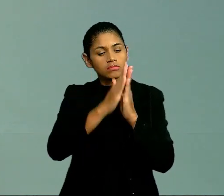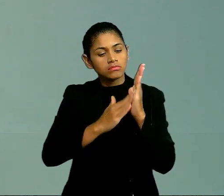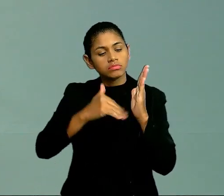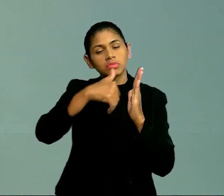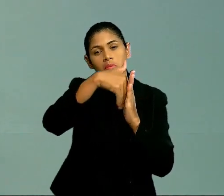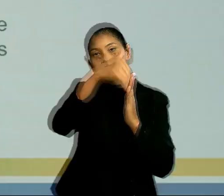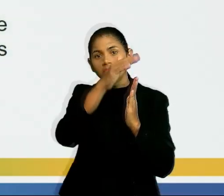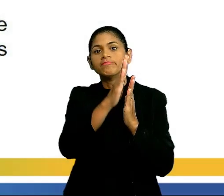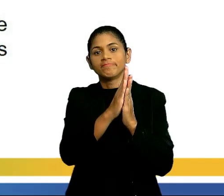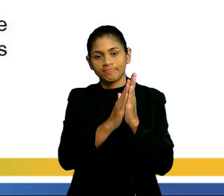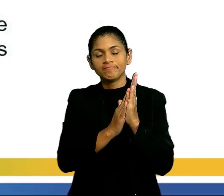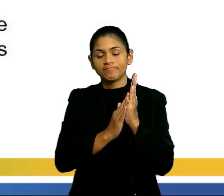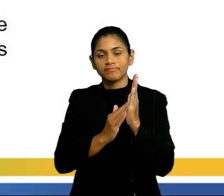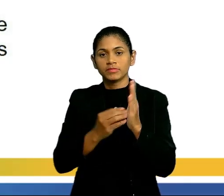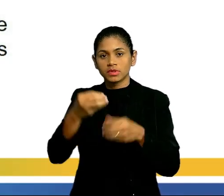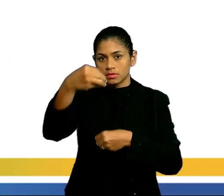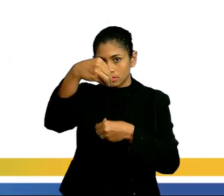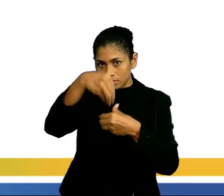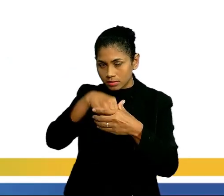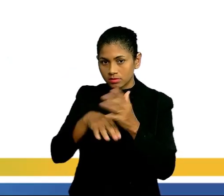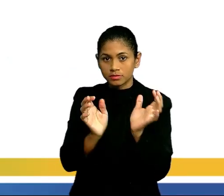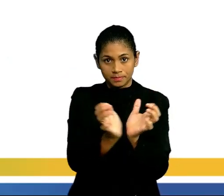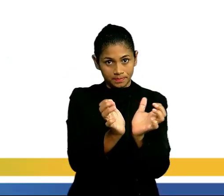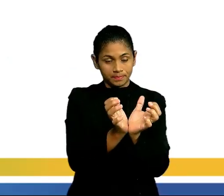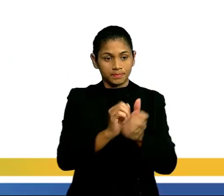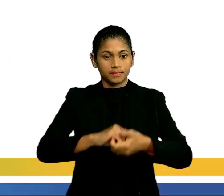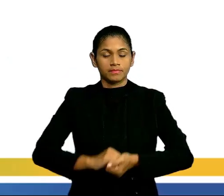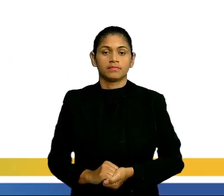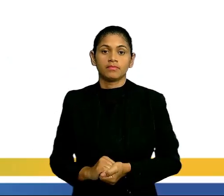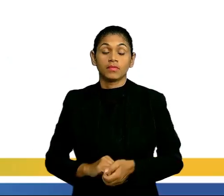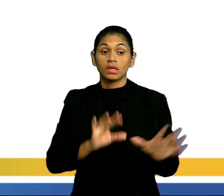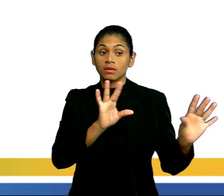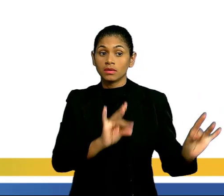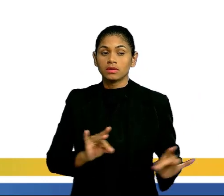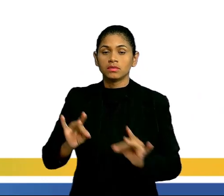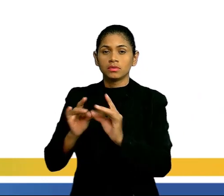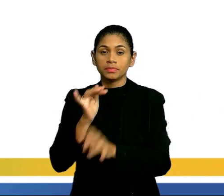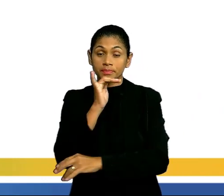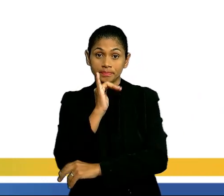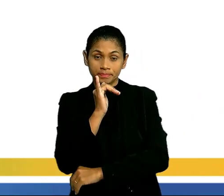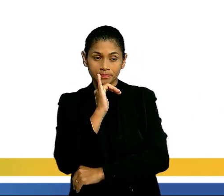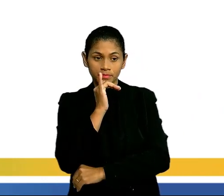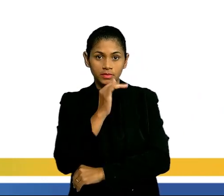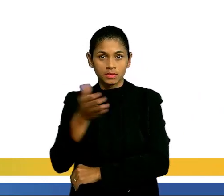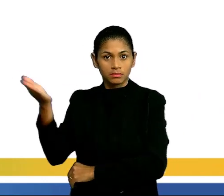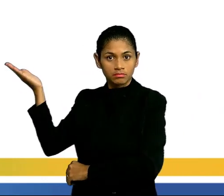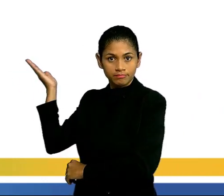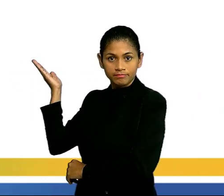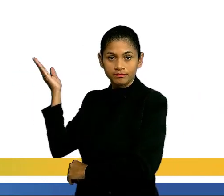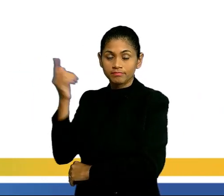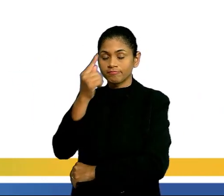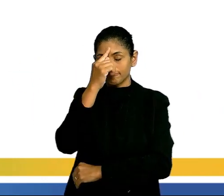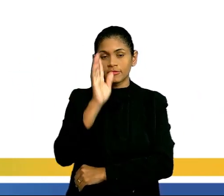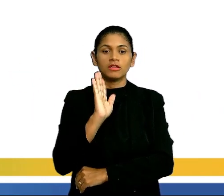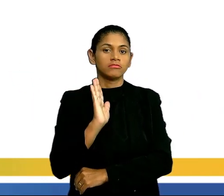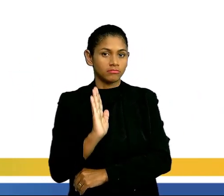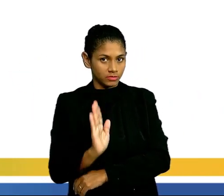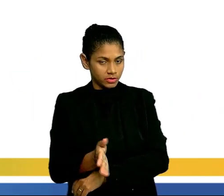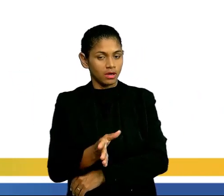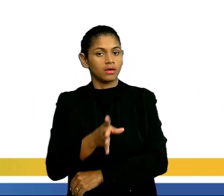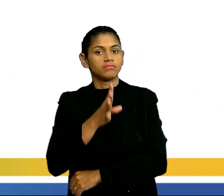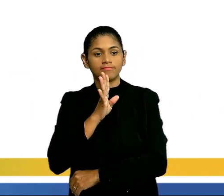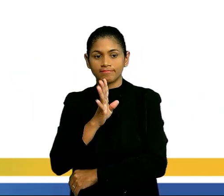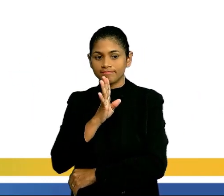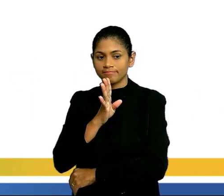encaixam nessa produção. Eu trouxe aí a exemplo essa obra muito conhecida da Tarsila do